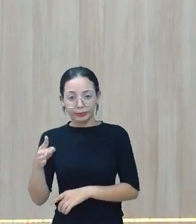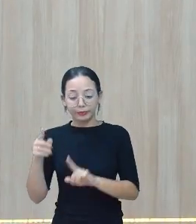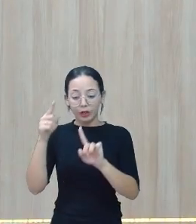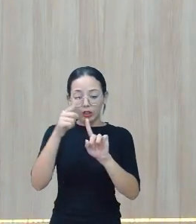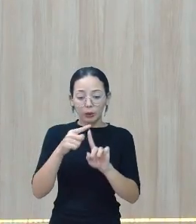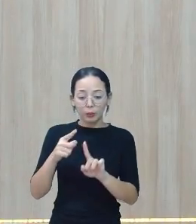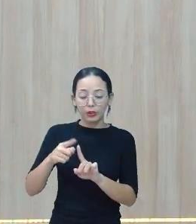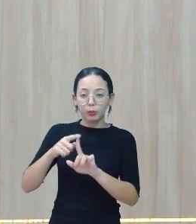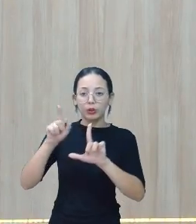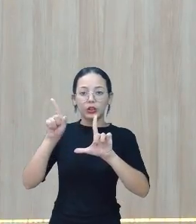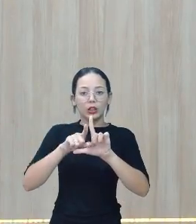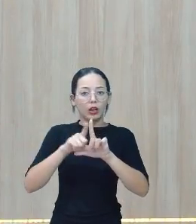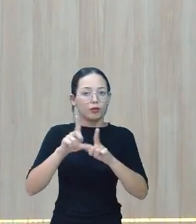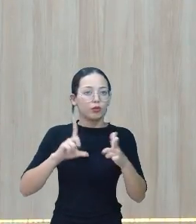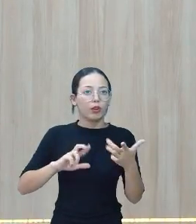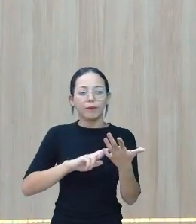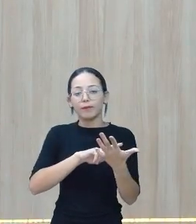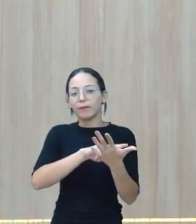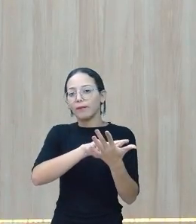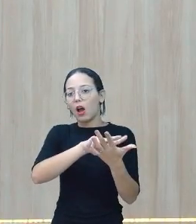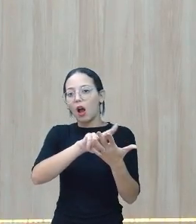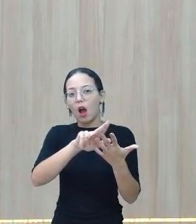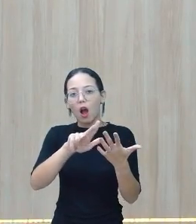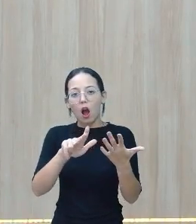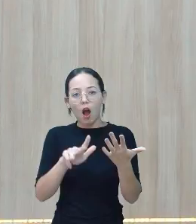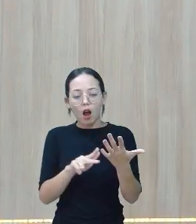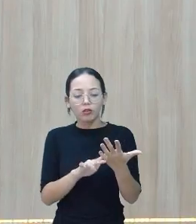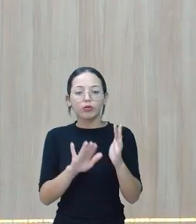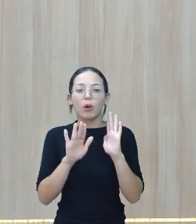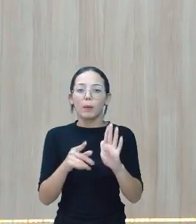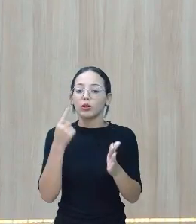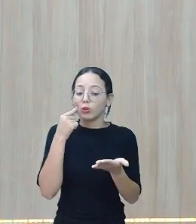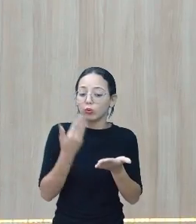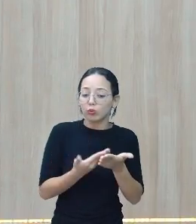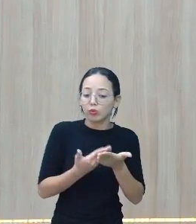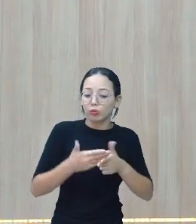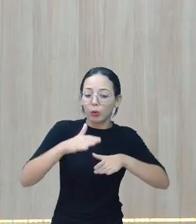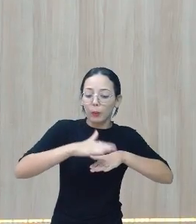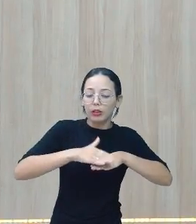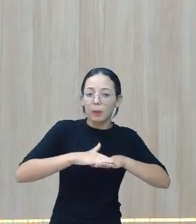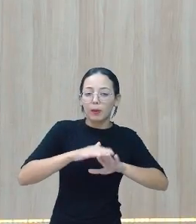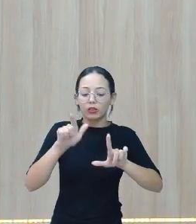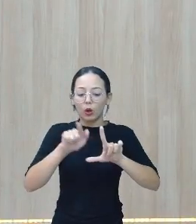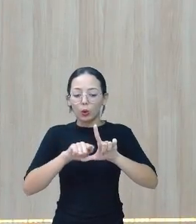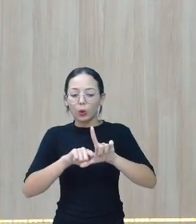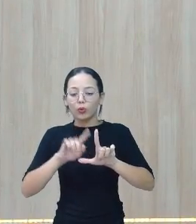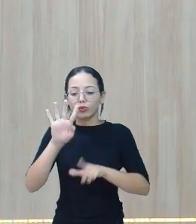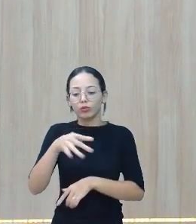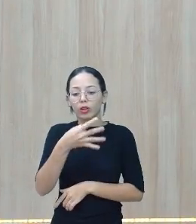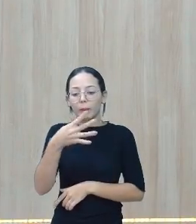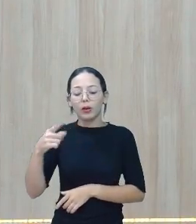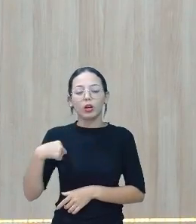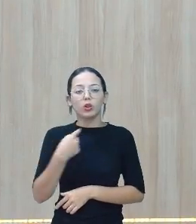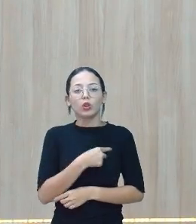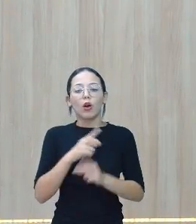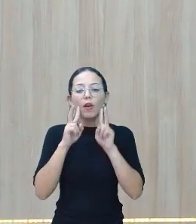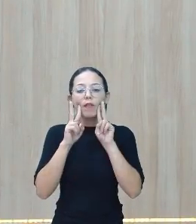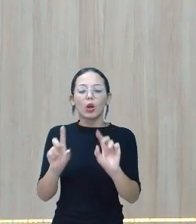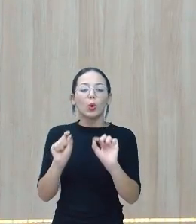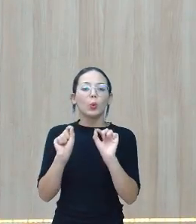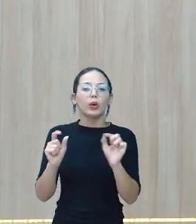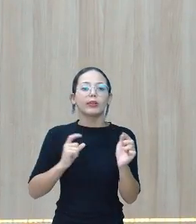tipos de gráficos são variados, tá certo? De maneira geral, no estudo matemático dos gráficos e tabelas, a gente vai ver que